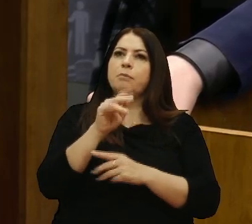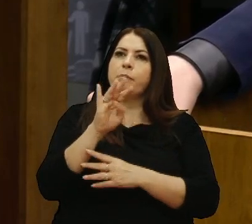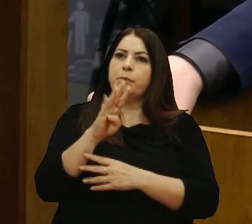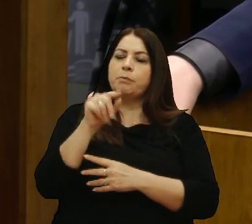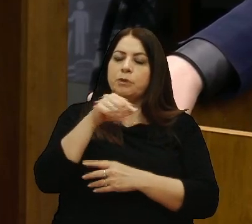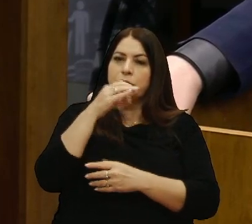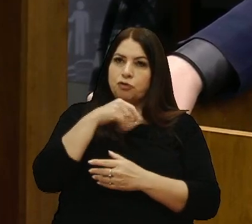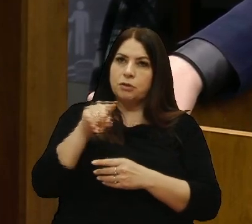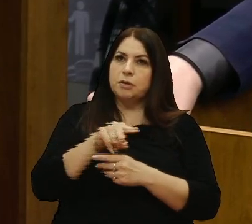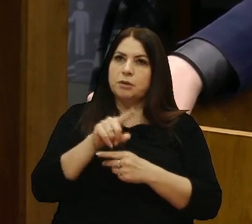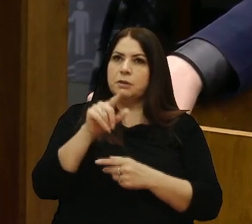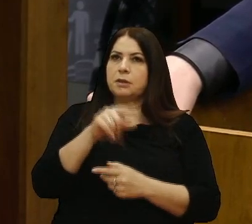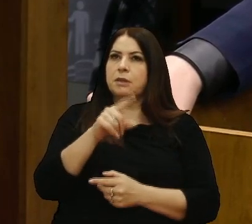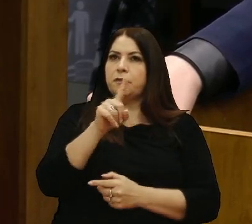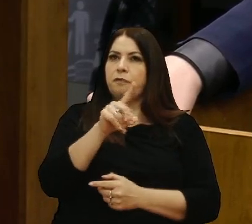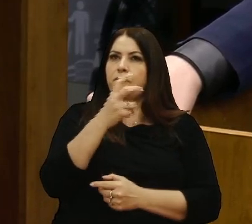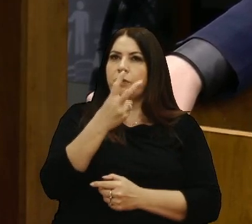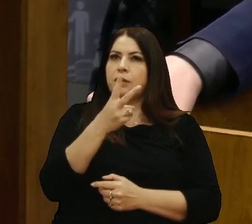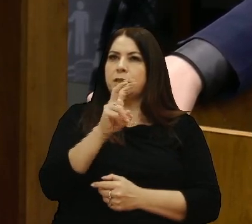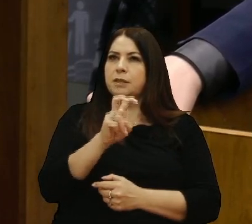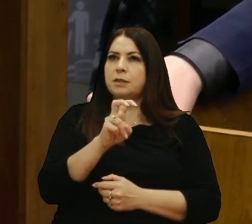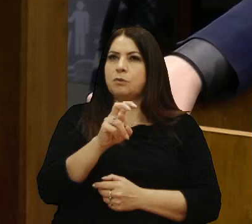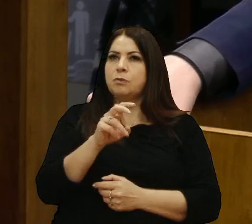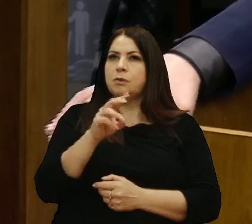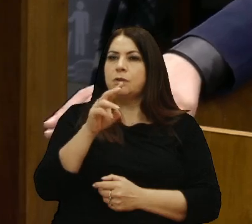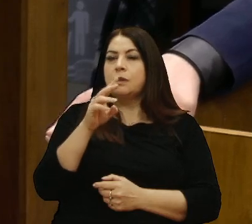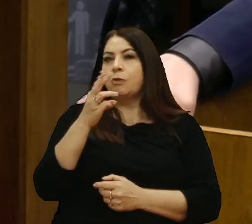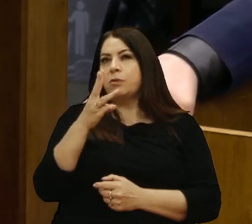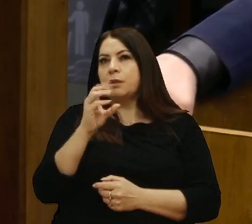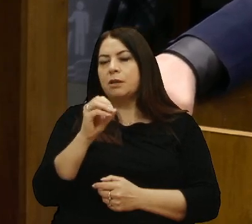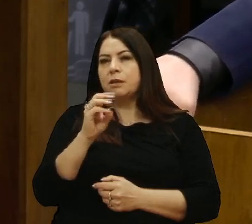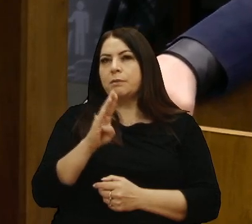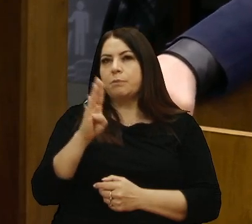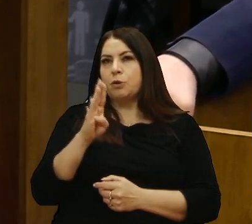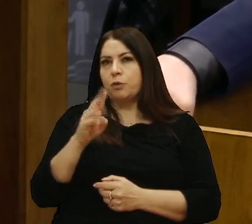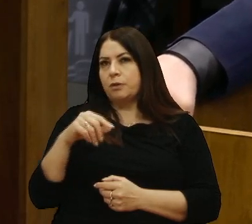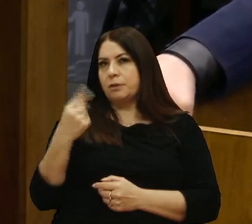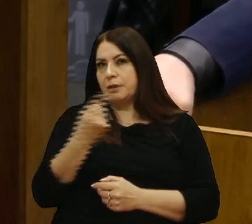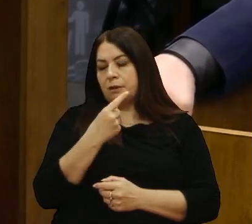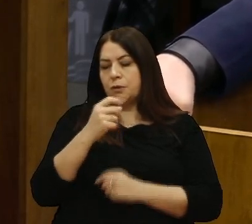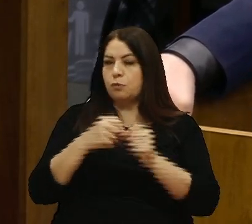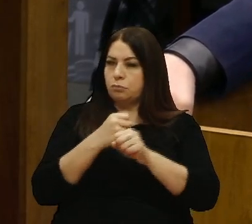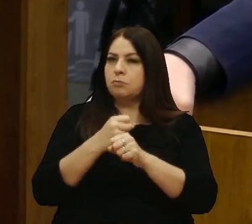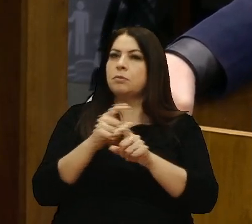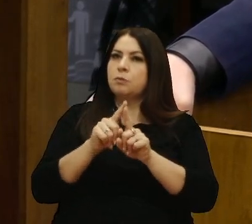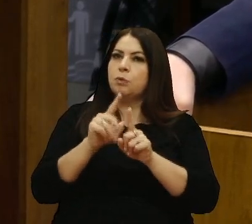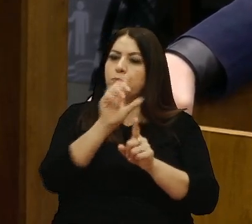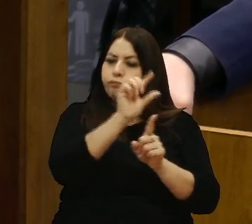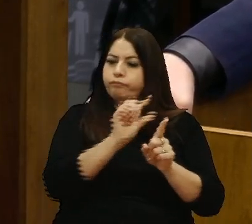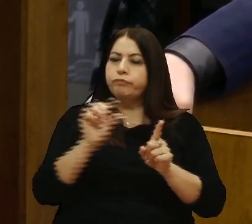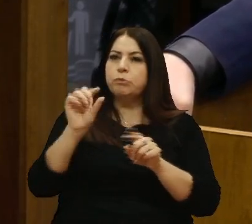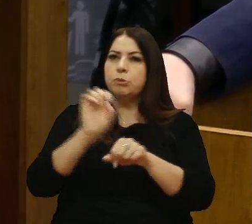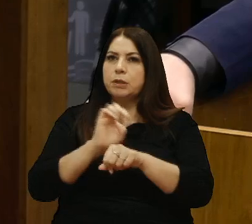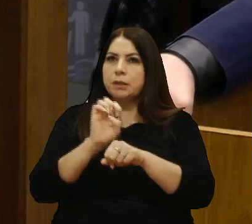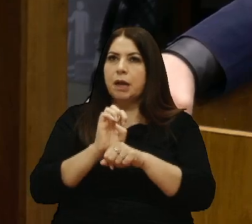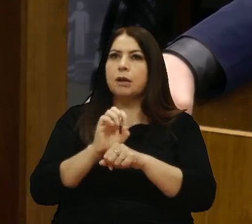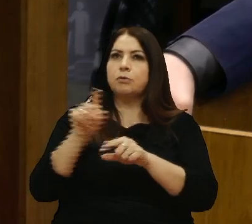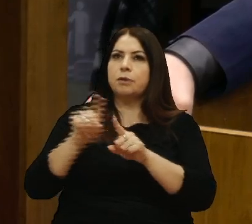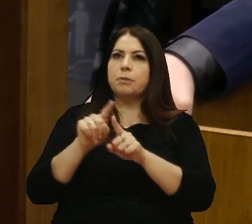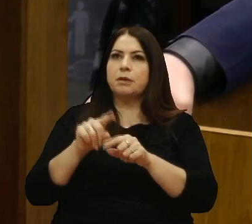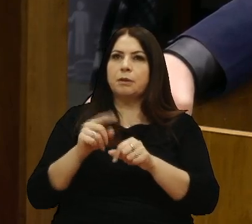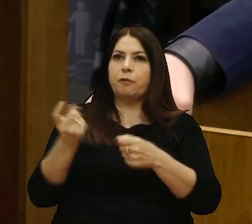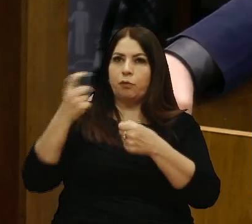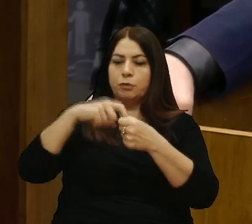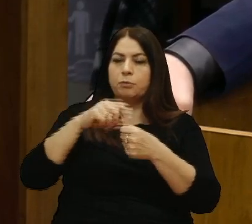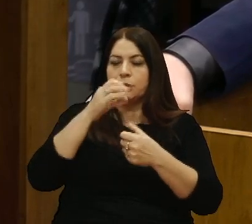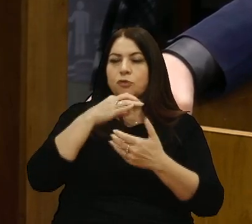Sul produz, que está na casa já de 25, 30 bilhões anos, e é alguma fração disso que tanto vai para o Estado e para a União, que está voltando para